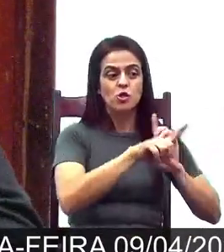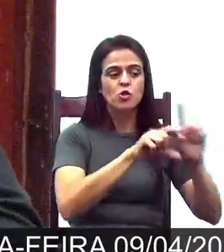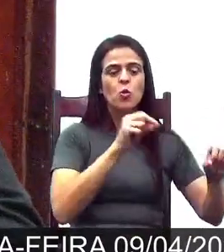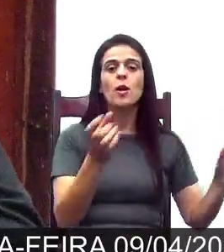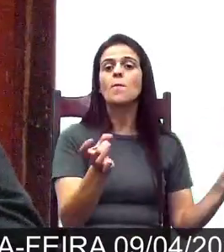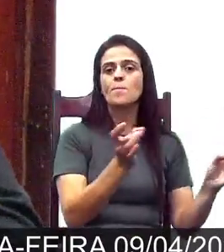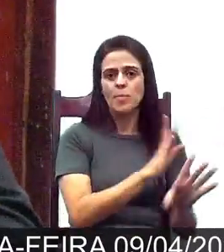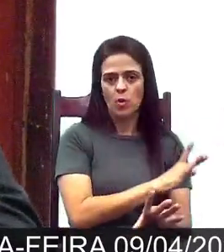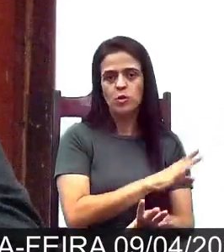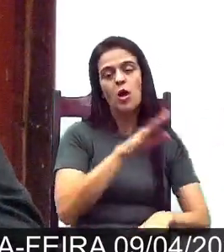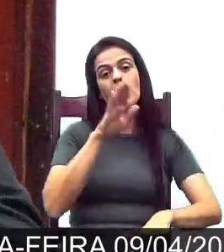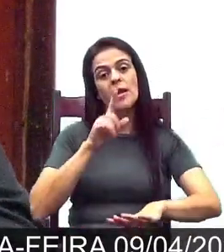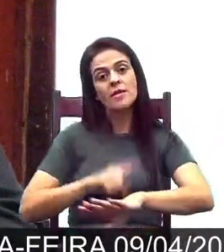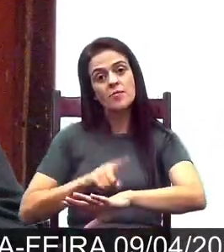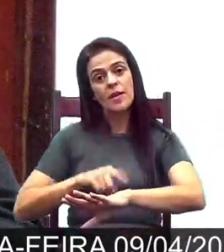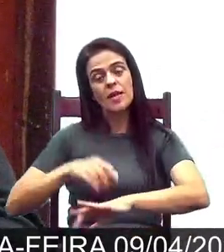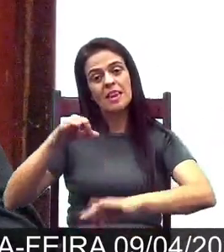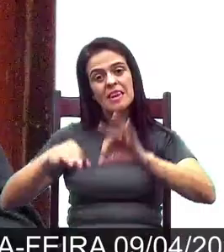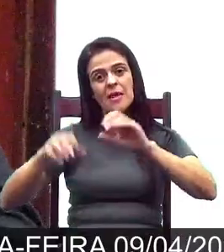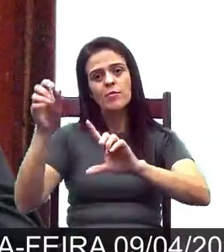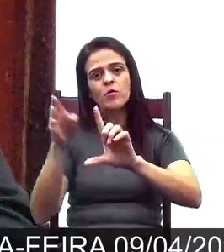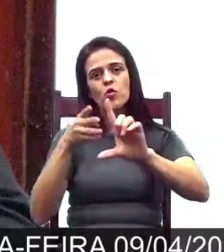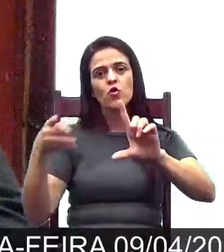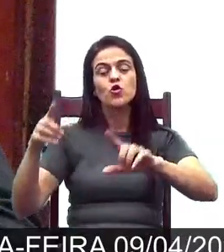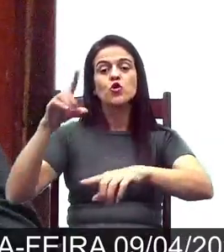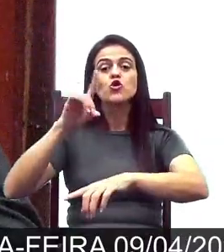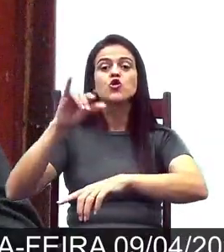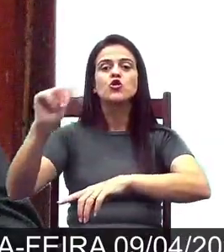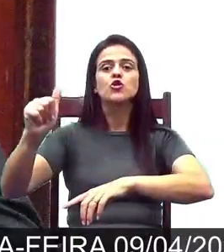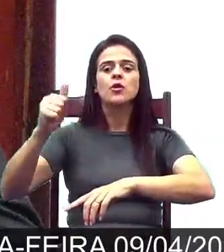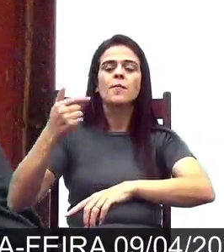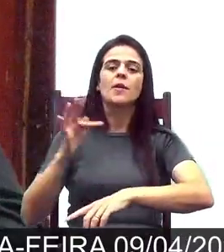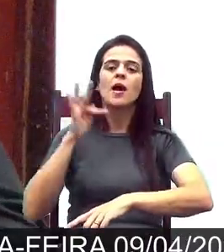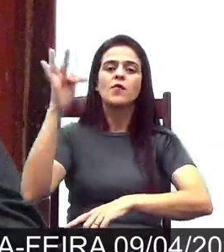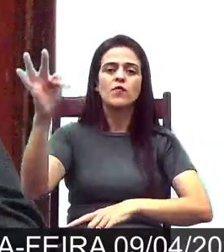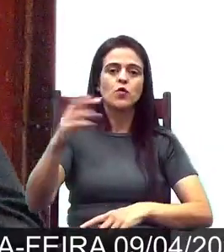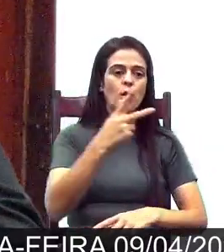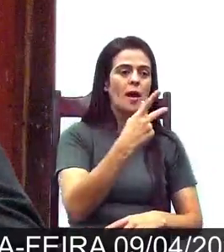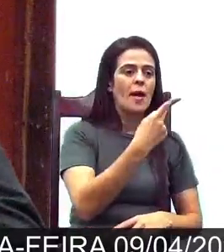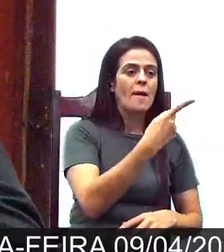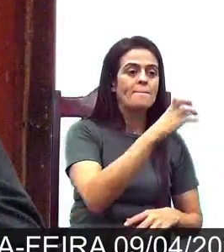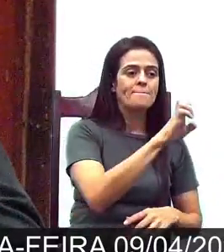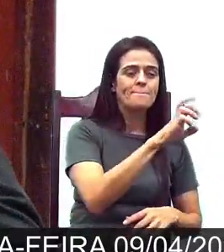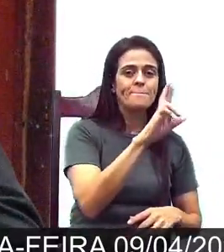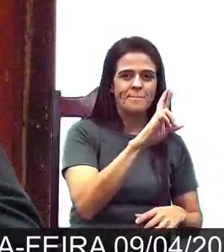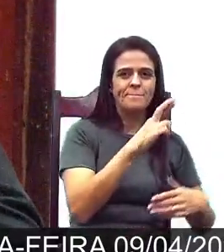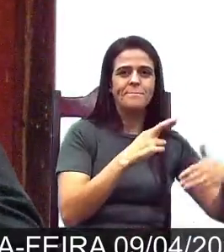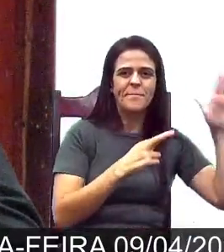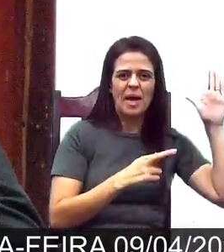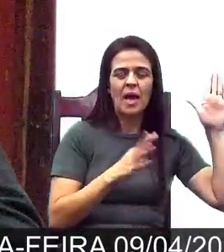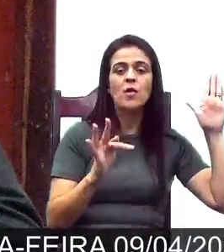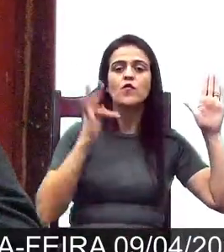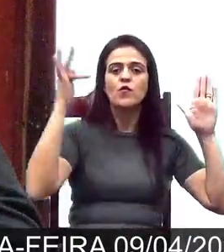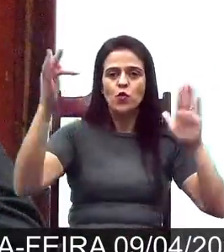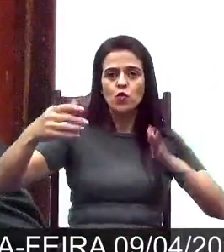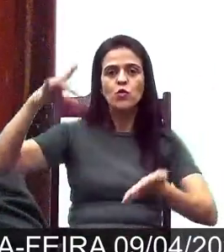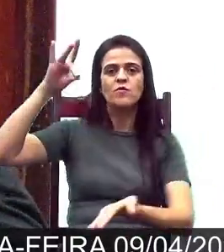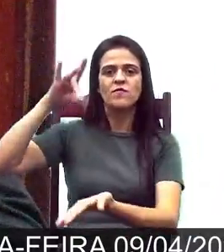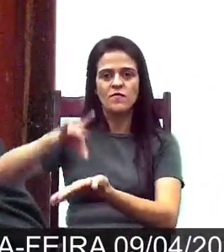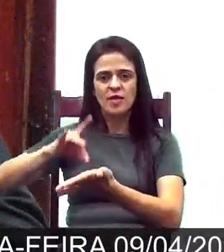esperar o calendário eleitoral para nós sair da pré-campanha e ir para a campanha. Um requerimento só, presidente.